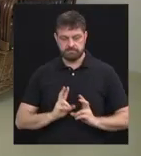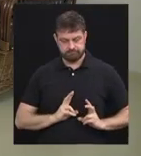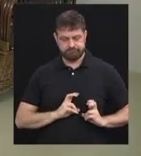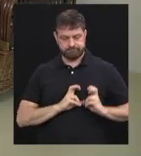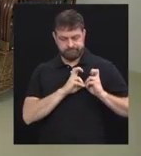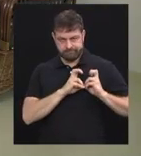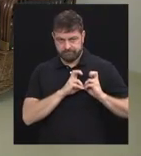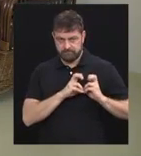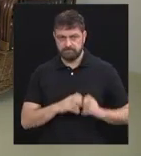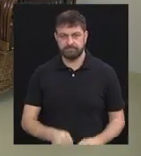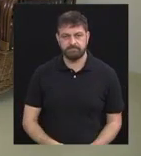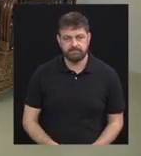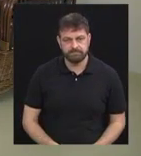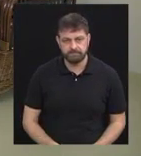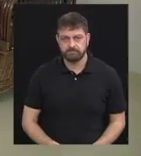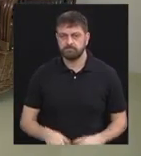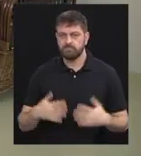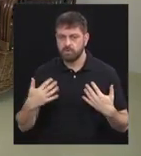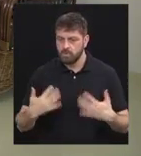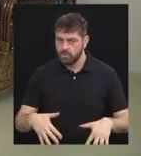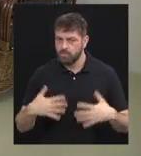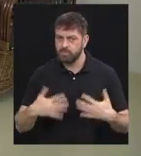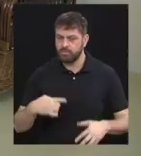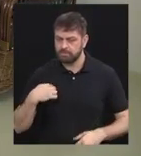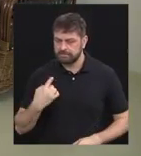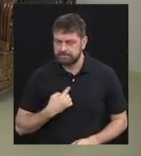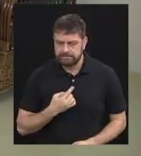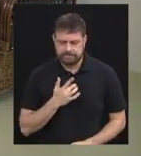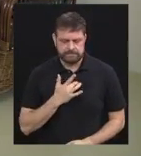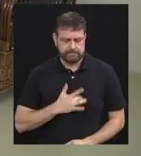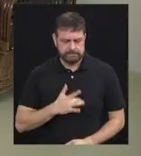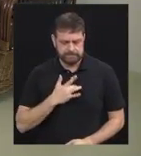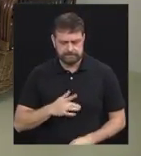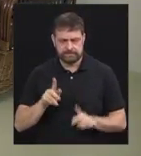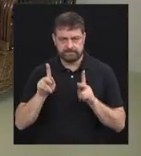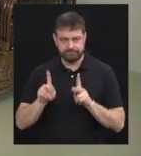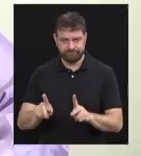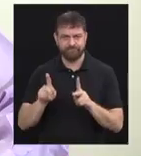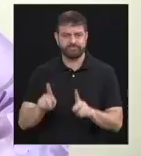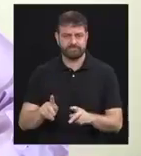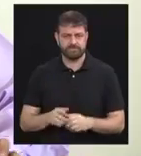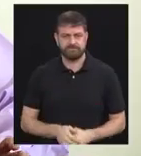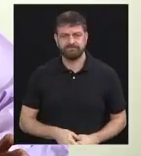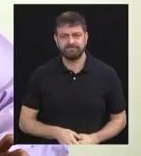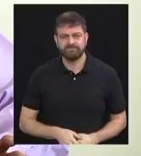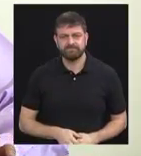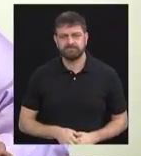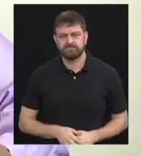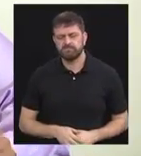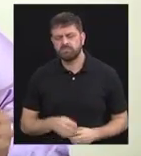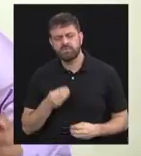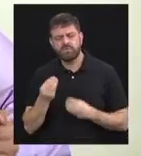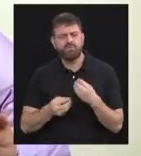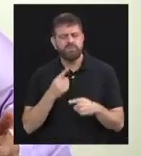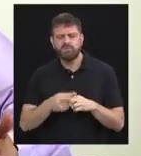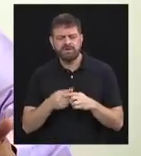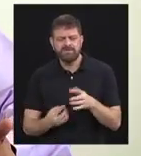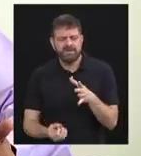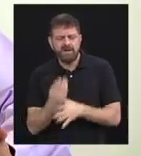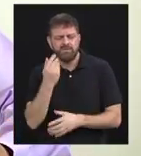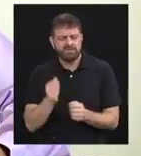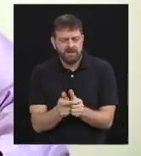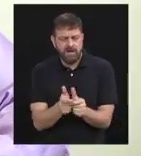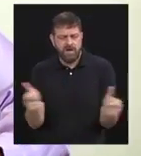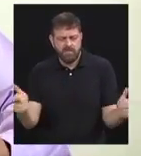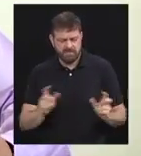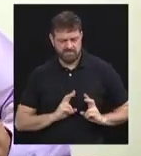é bastante penoso, né, para a população de uma maneira geral. E a gente consegue identificar o porquê isso vem